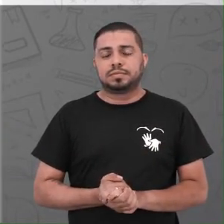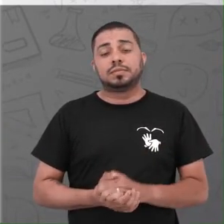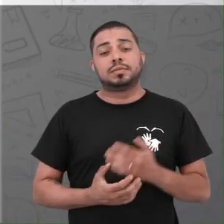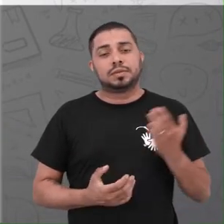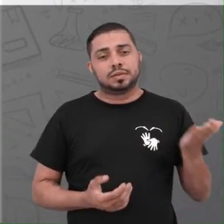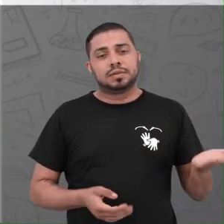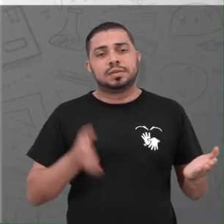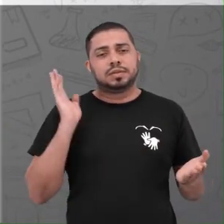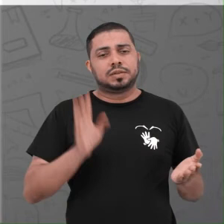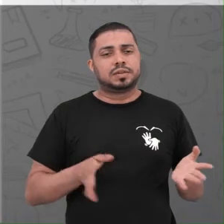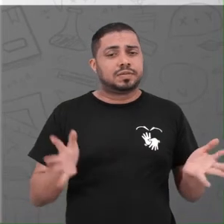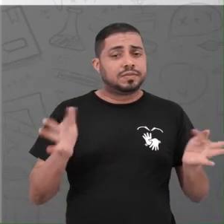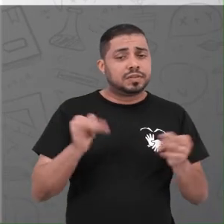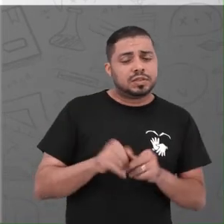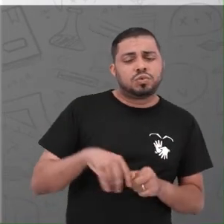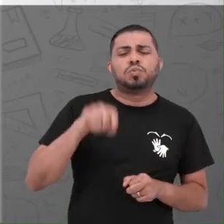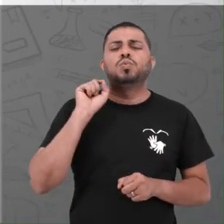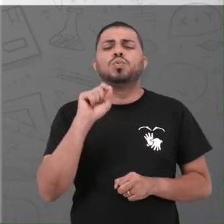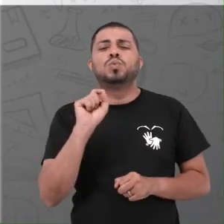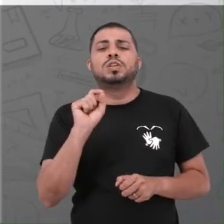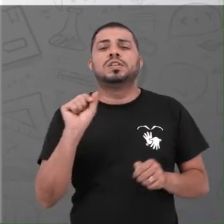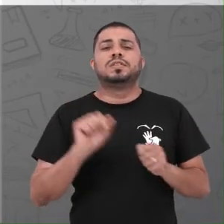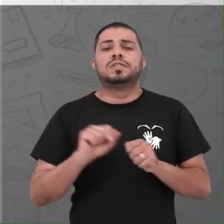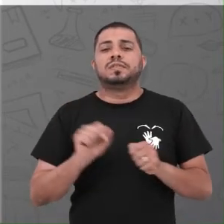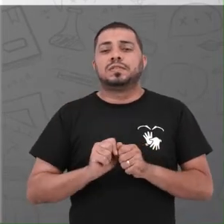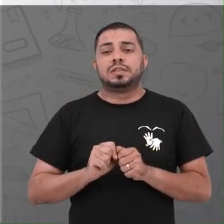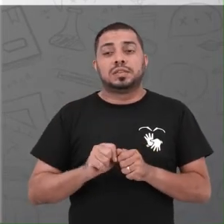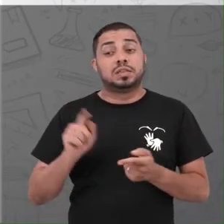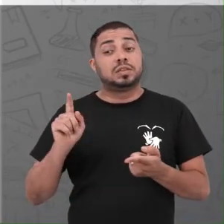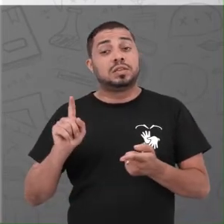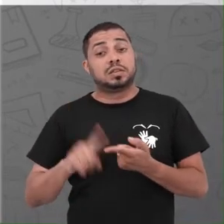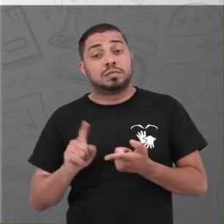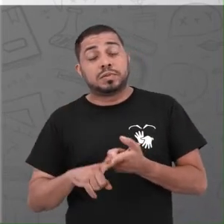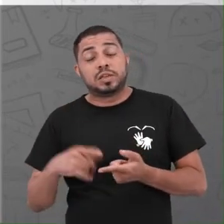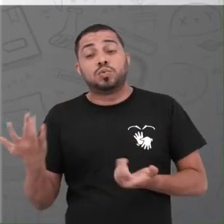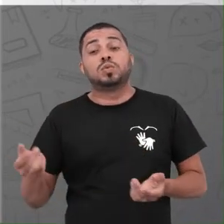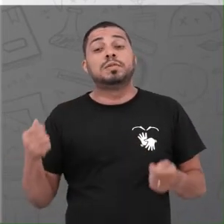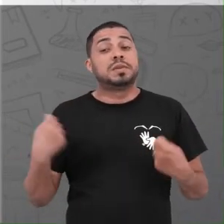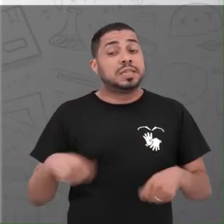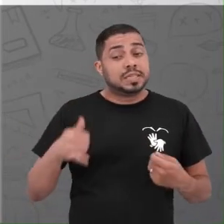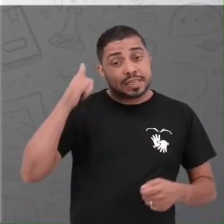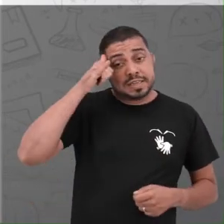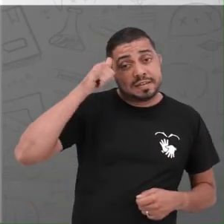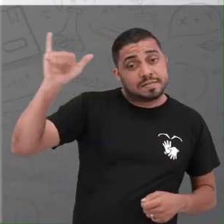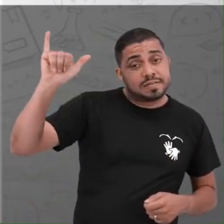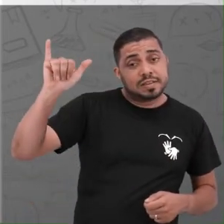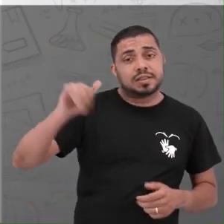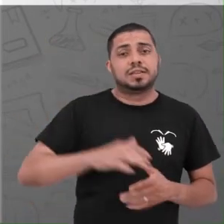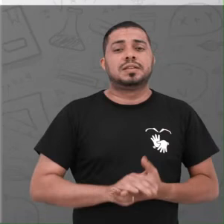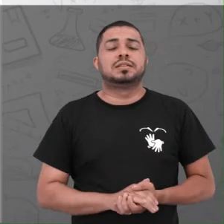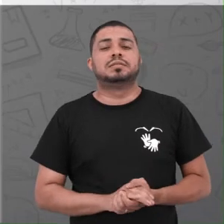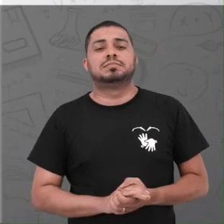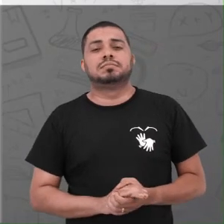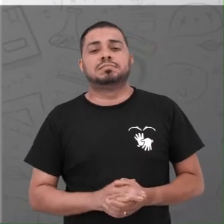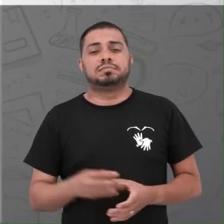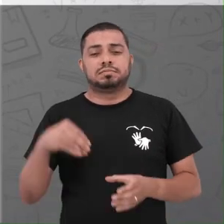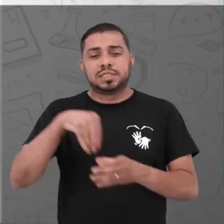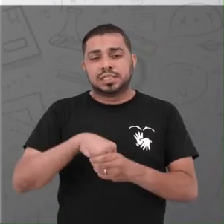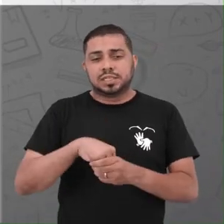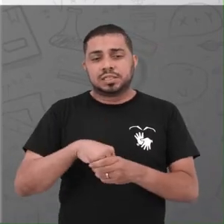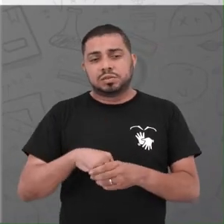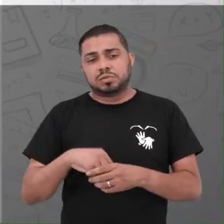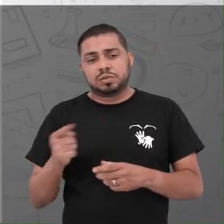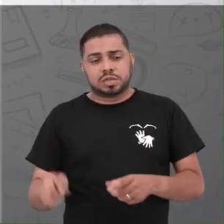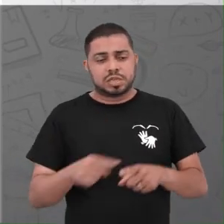E aqui já finalizando, o que deve ser feito e o que não deve ser feito aí de um modo geral, né, na representação de interiores, seja